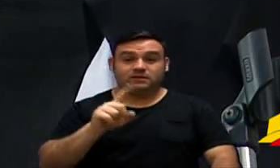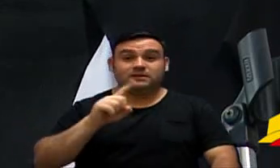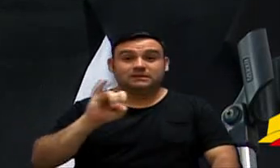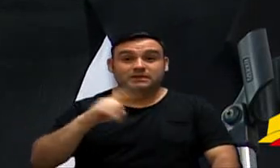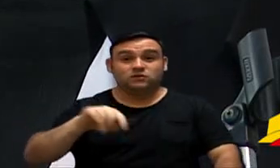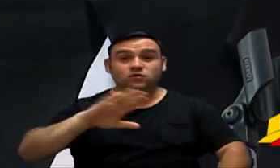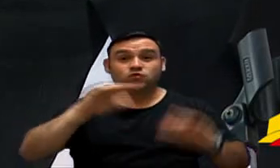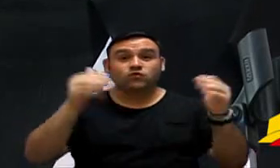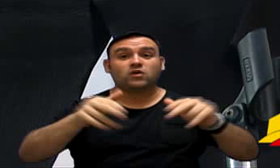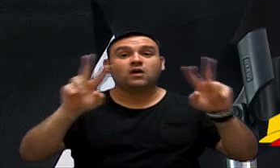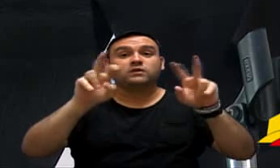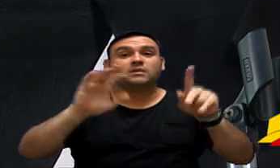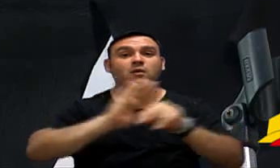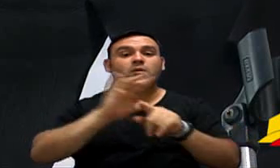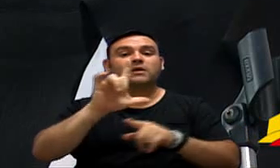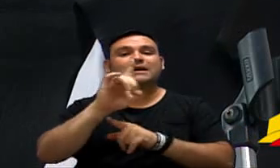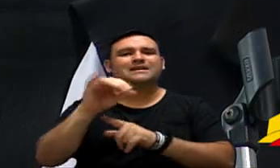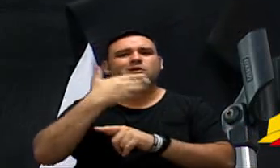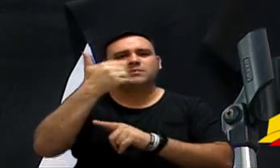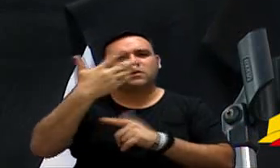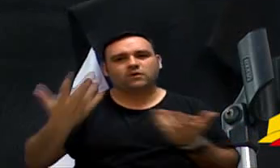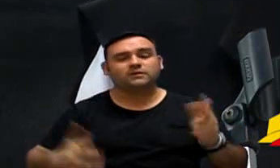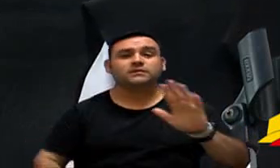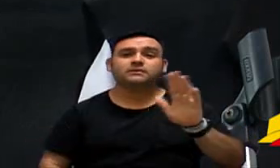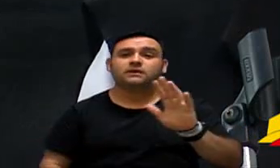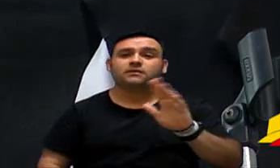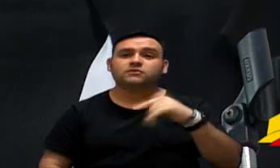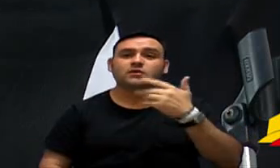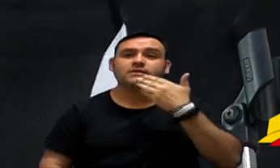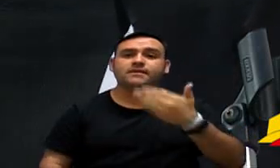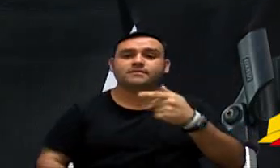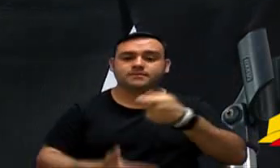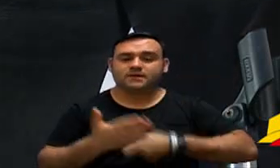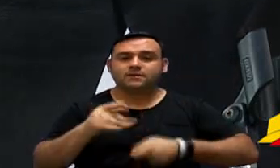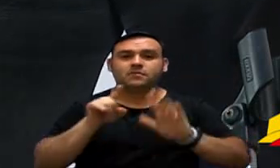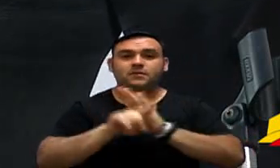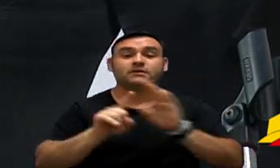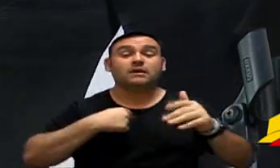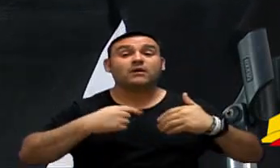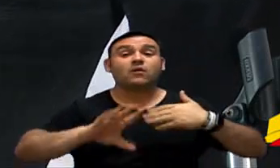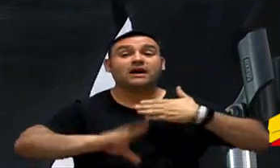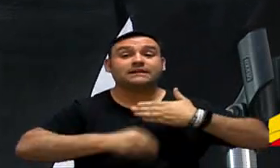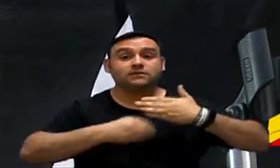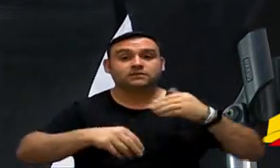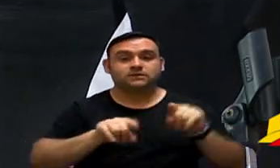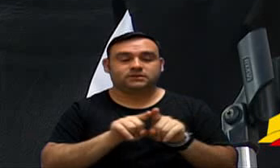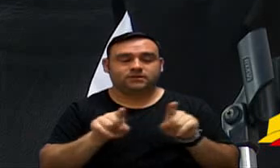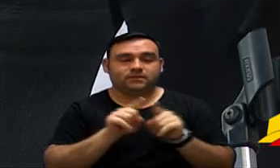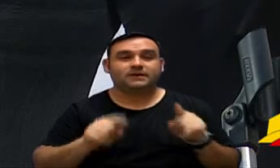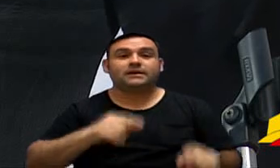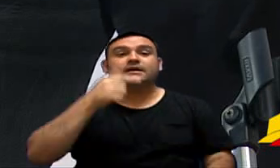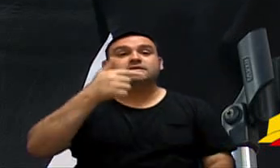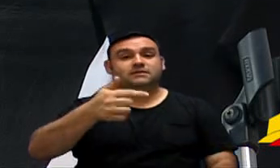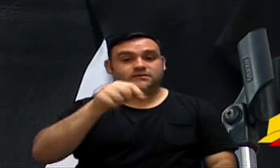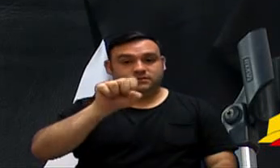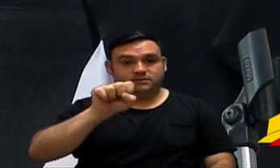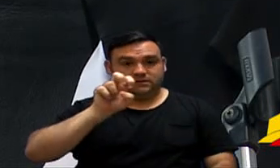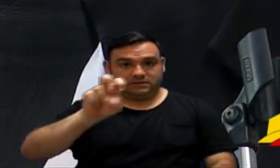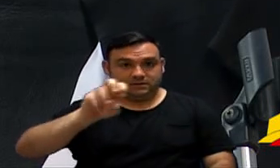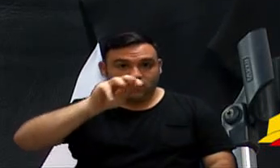puder focar nos assuntos da LDO, para a gente. Mas deixa, não, a gente pode fazer requerimento. Só fazer aqui, né, um adendo. O senhor está defendendo?